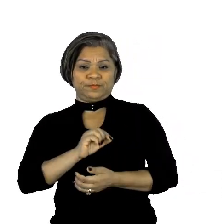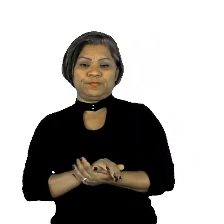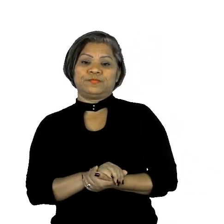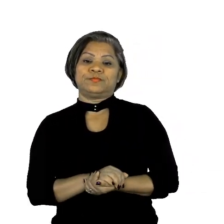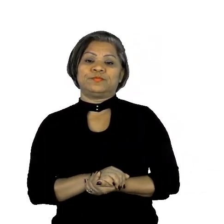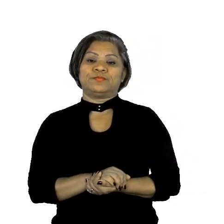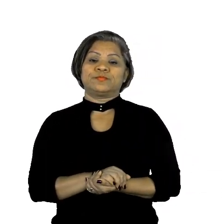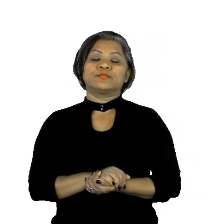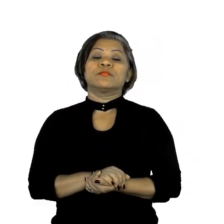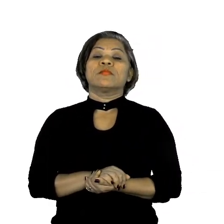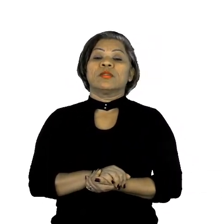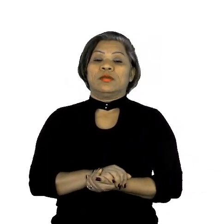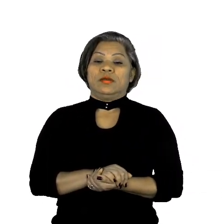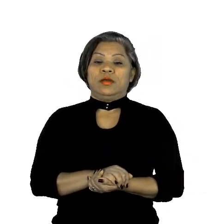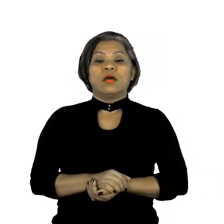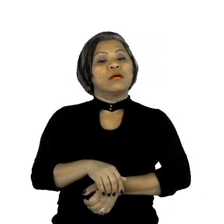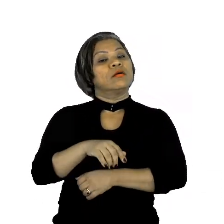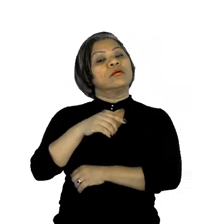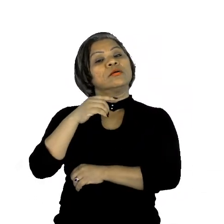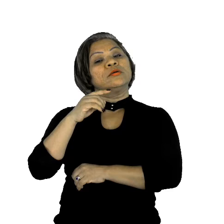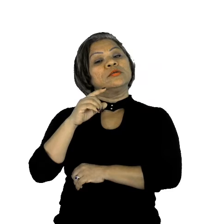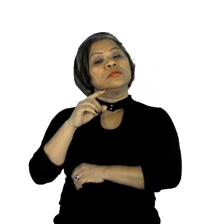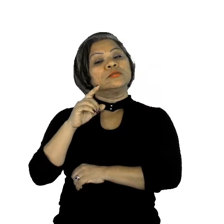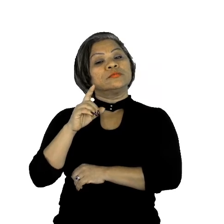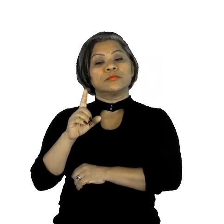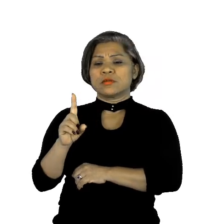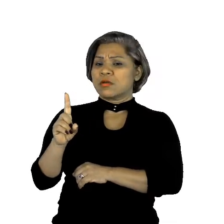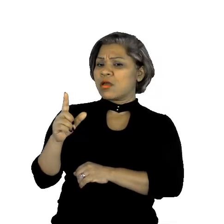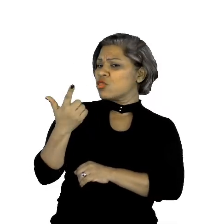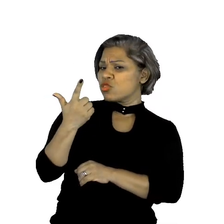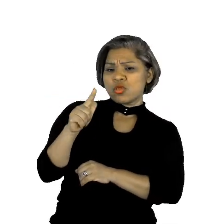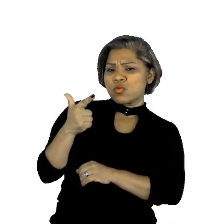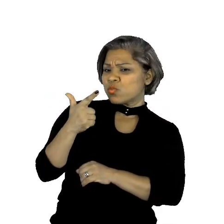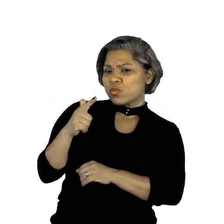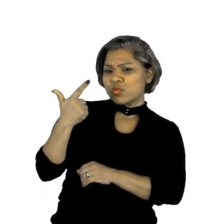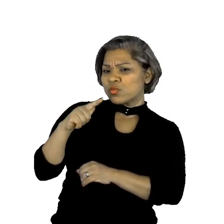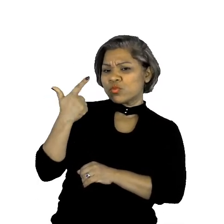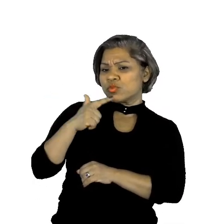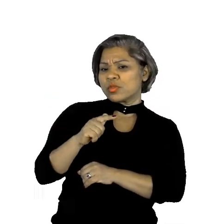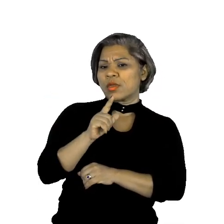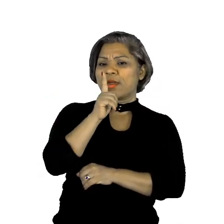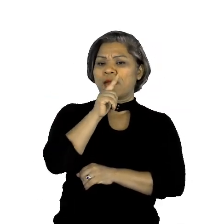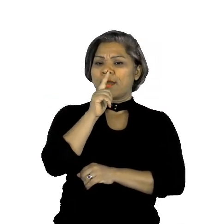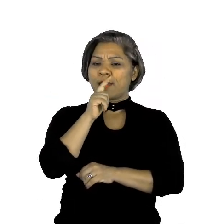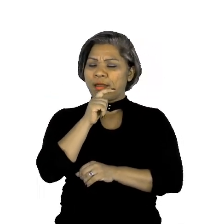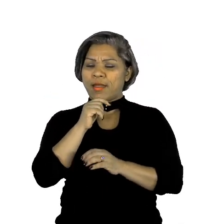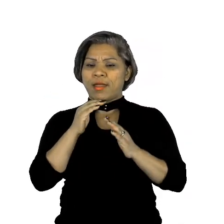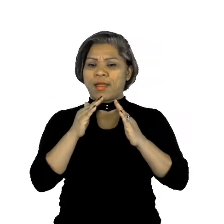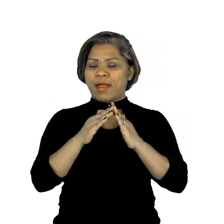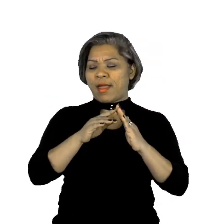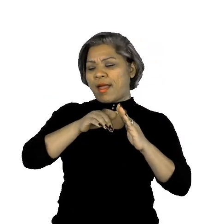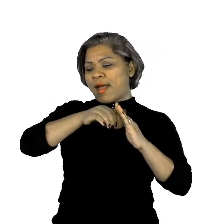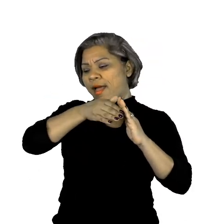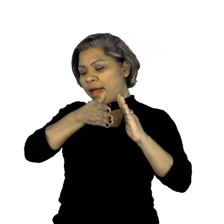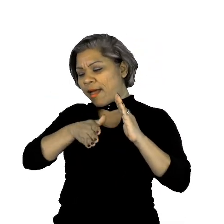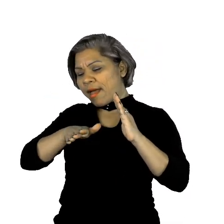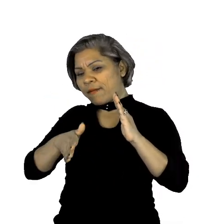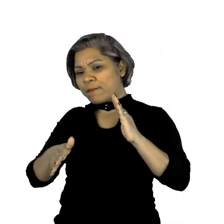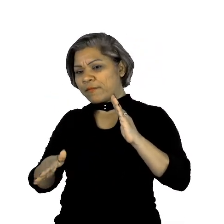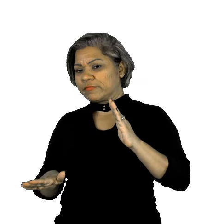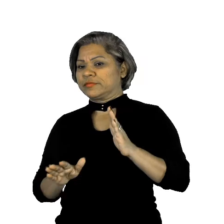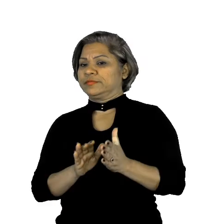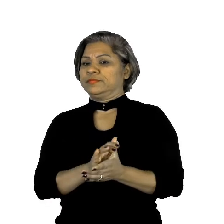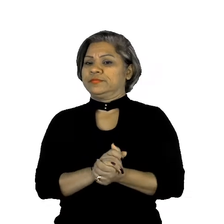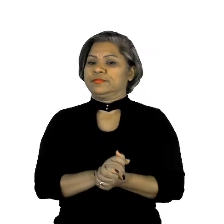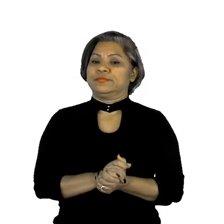aí abre aspas, não tem vazamento porque a gente já procurou para ter